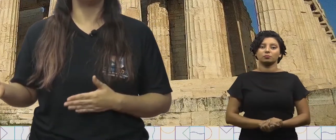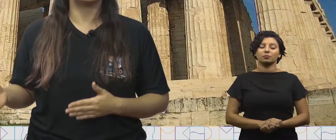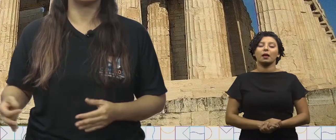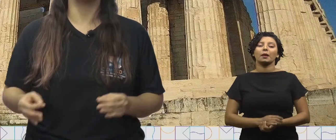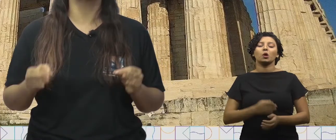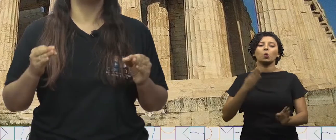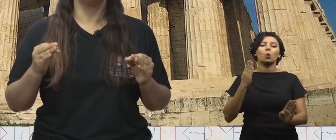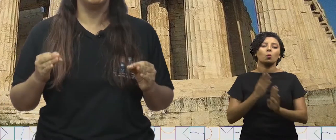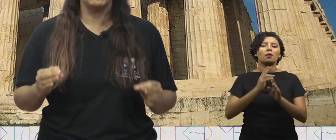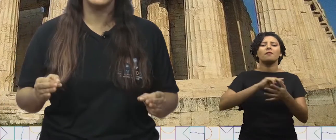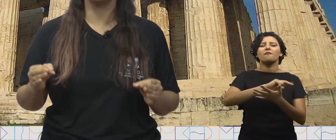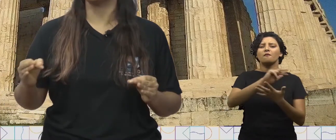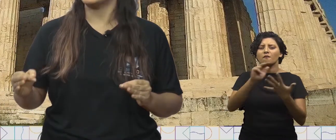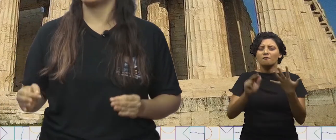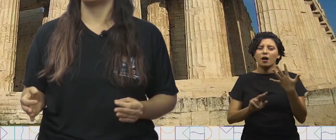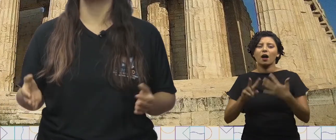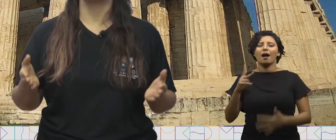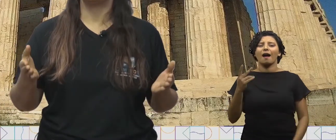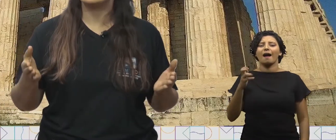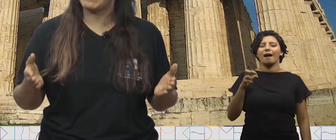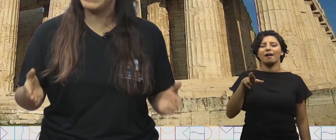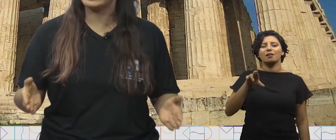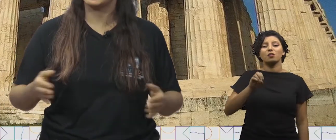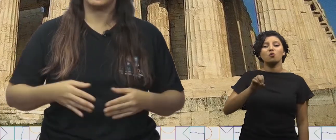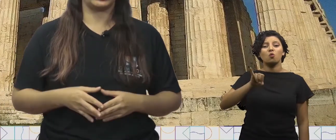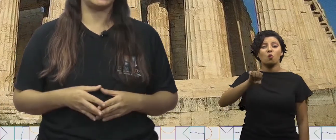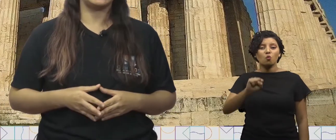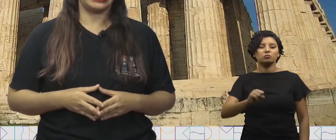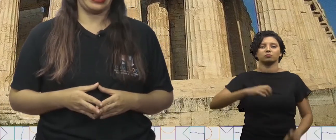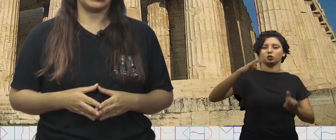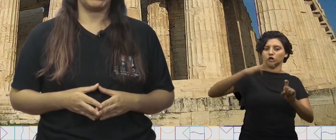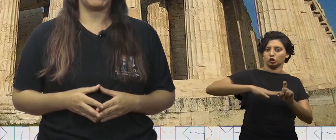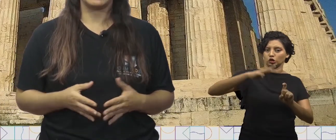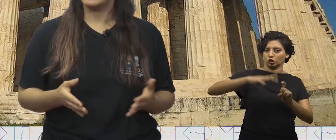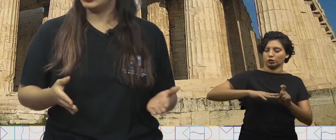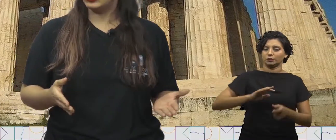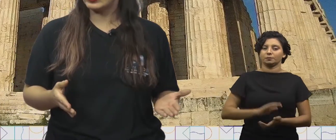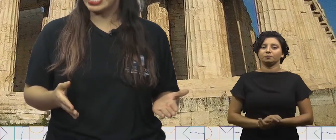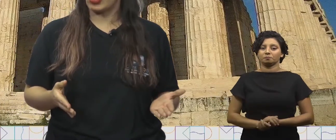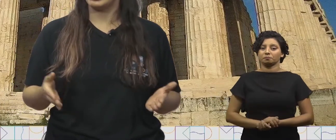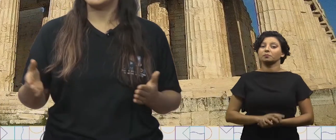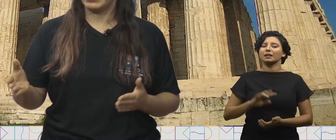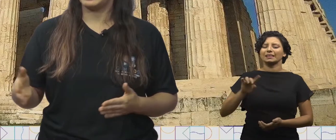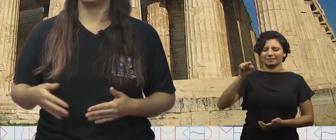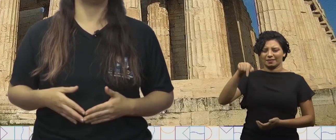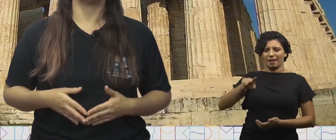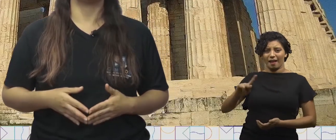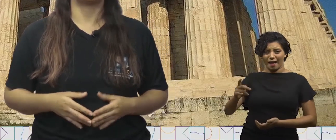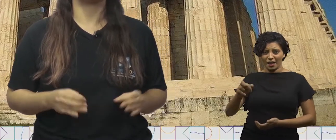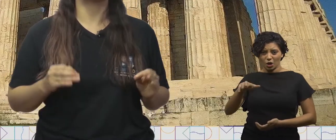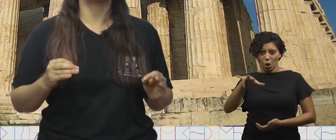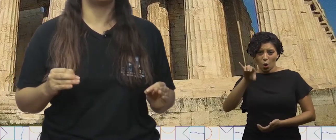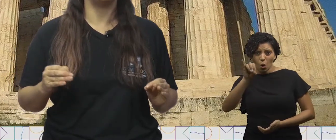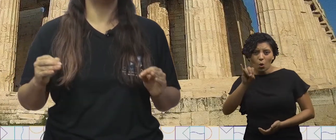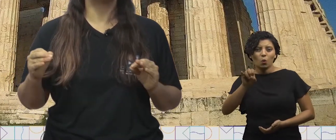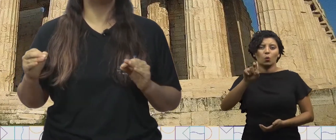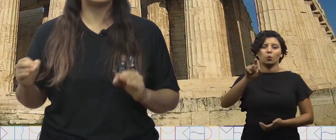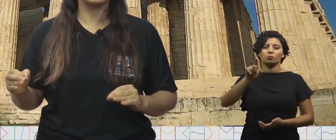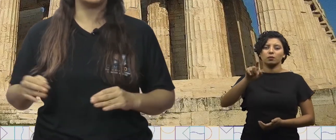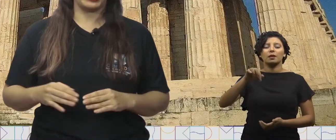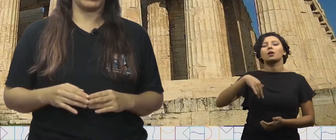que encontremos muitos heróis na mitologia grega. Os heróis da mitologia grega